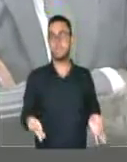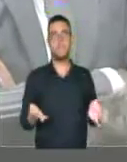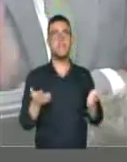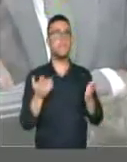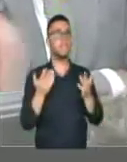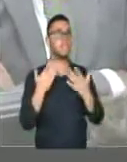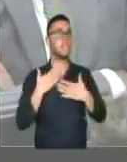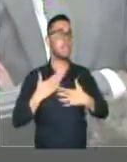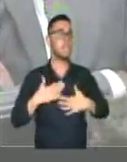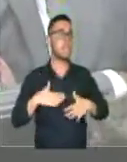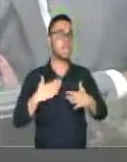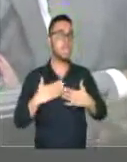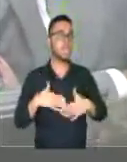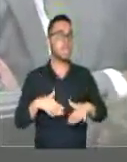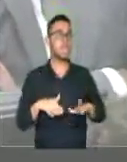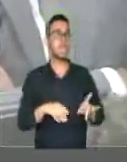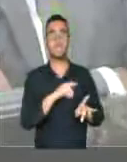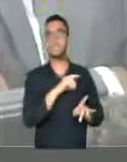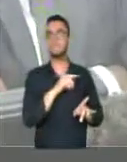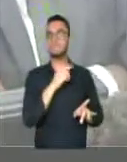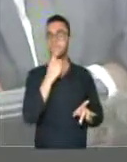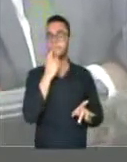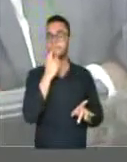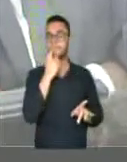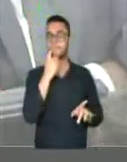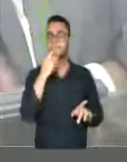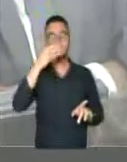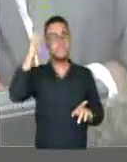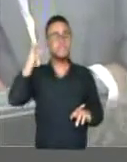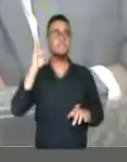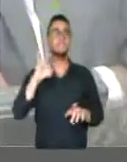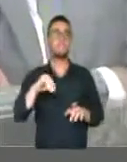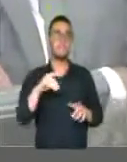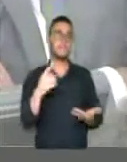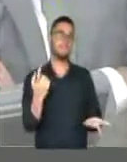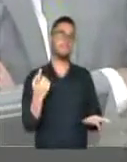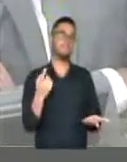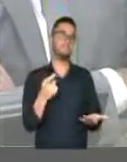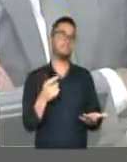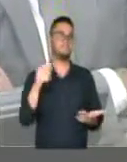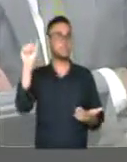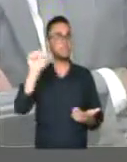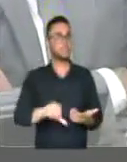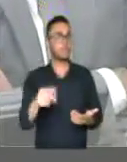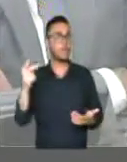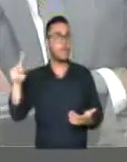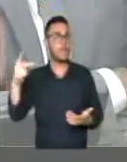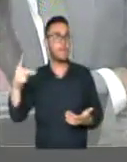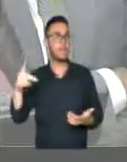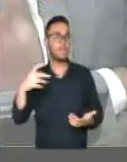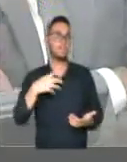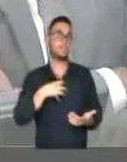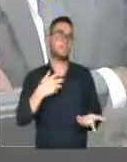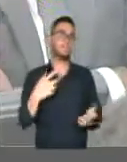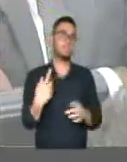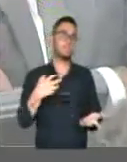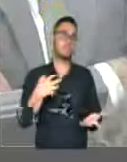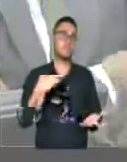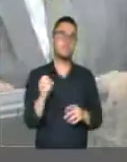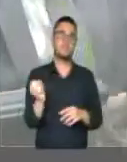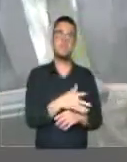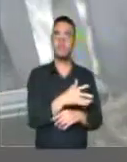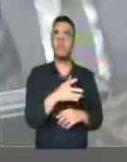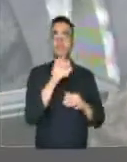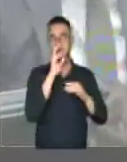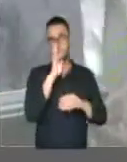Michel Temer, que o comprometerão ainda mais, até porque novas denúncias virão por obstrução à